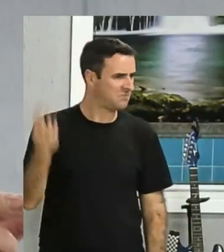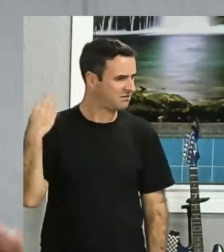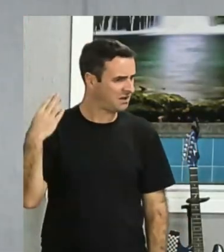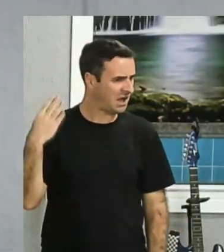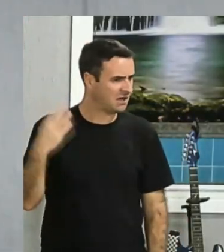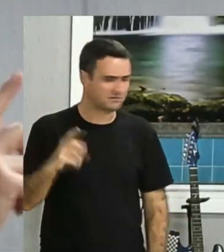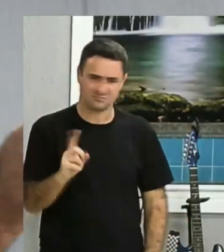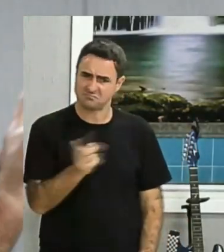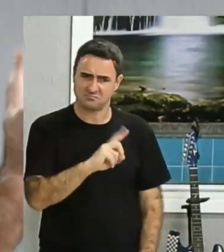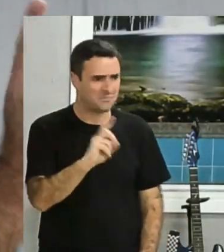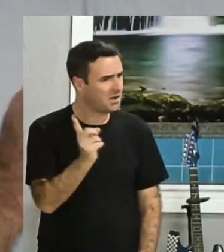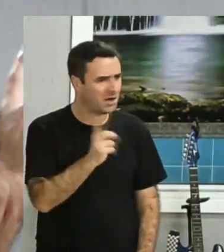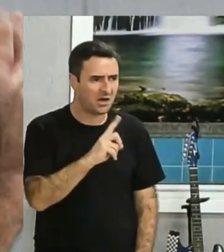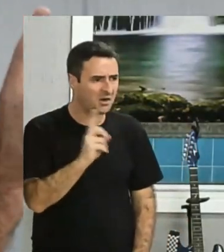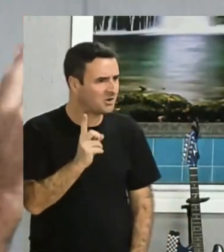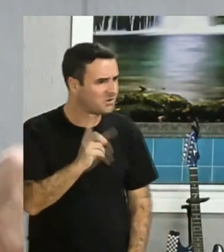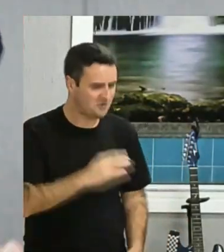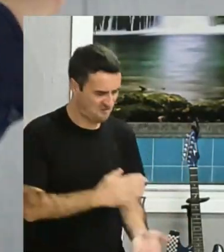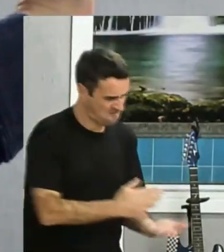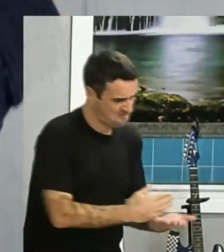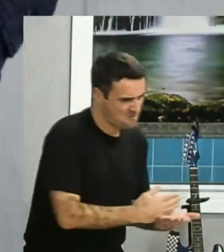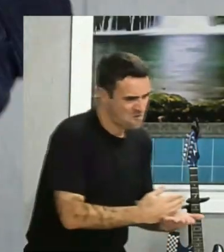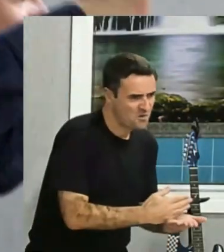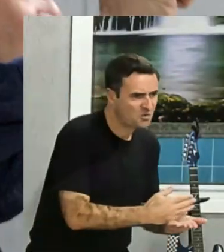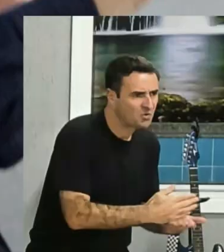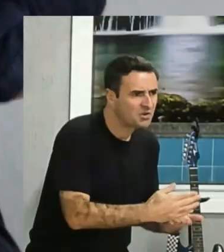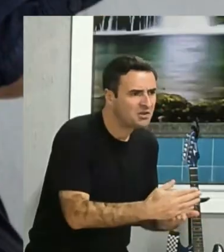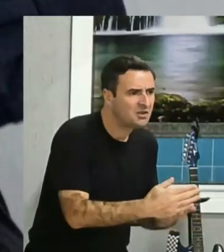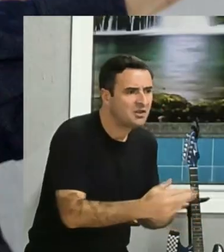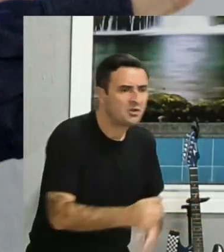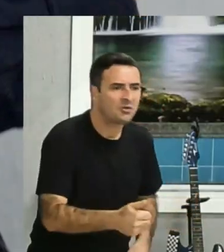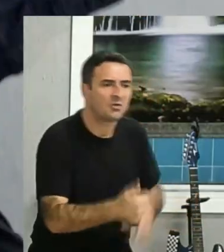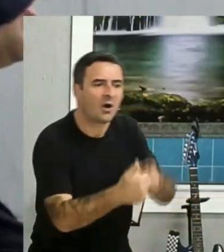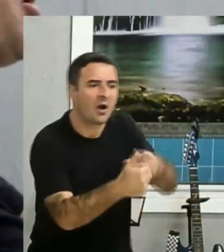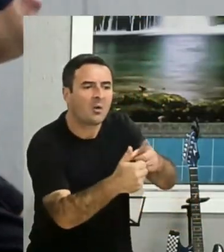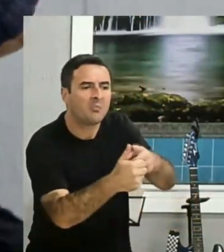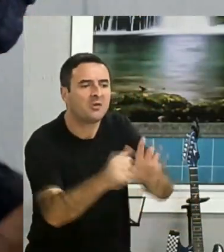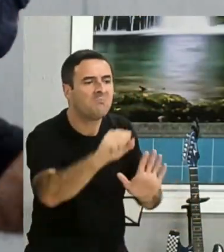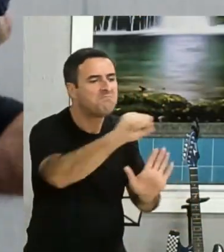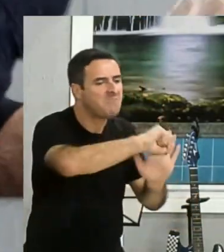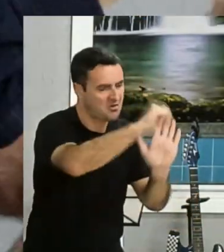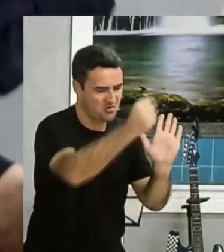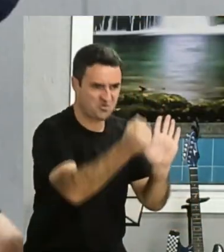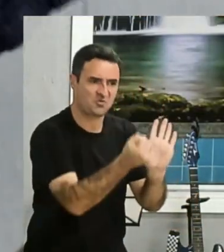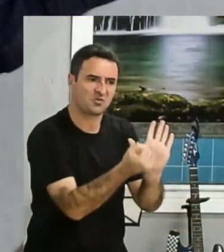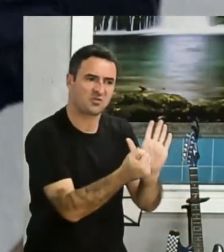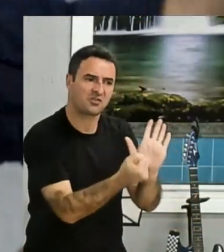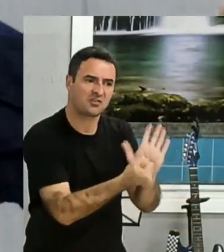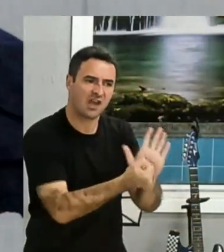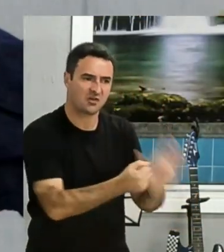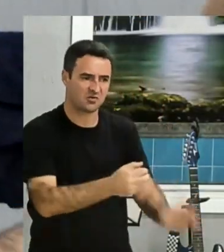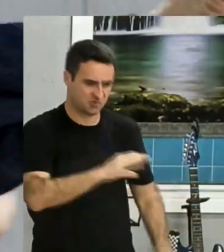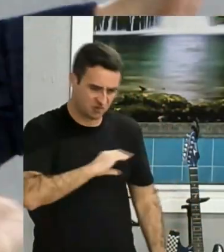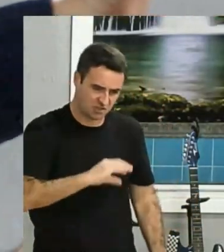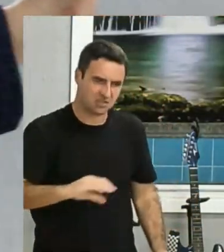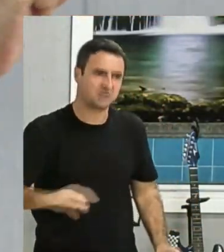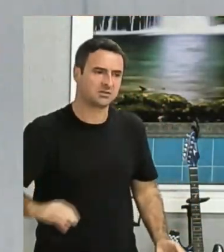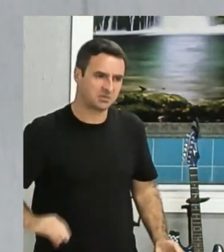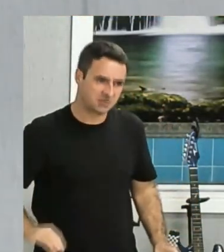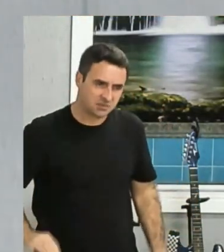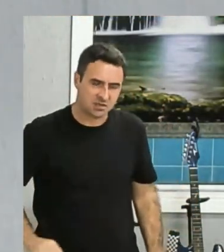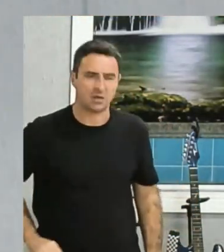o início, desde o primeiro século da era, desde o primeiro século da era